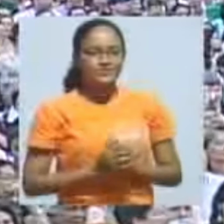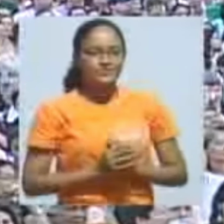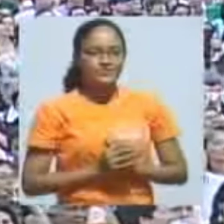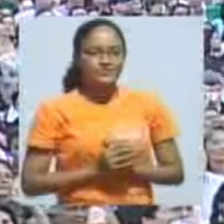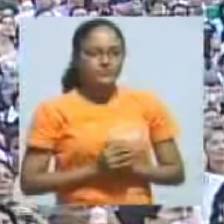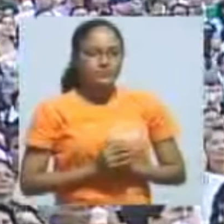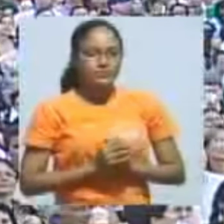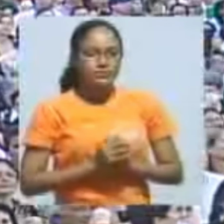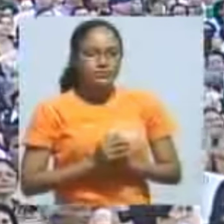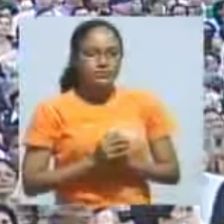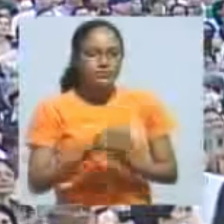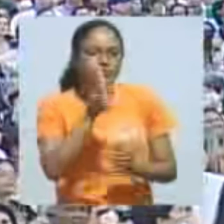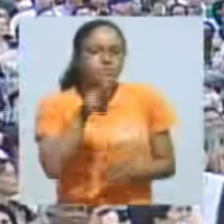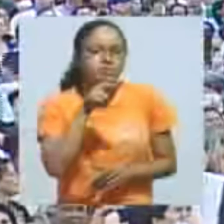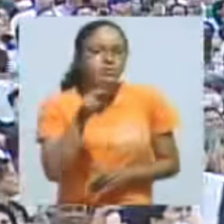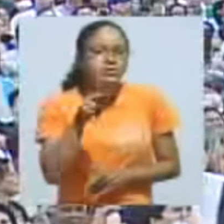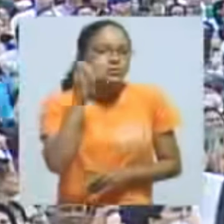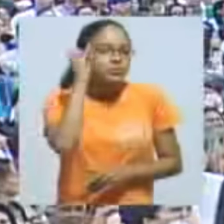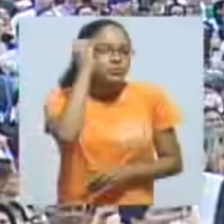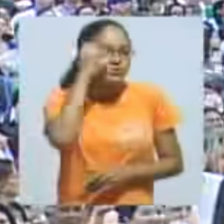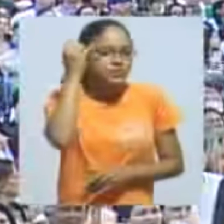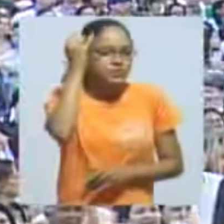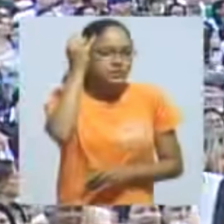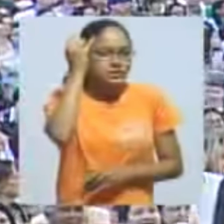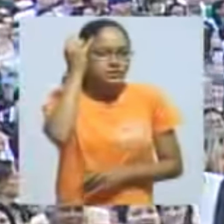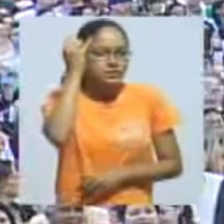Nós ficamos aqui, obrigado.